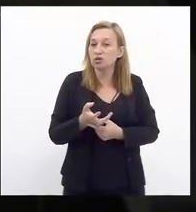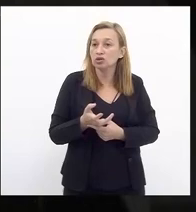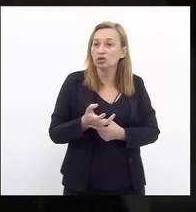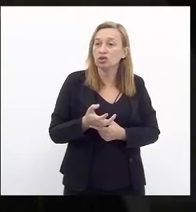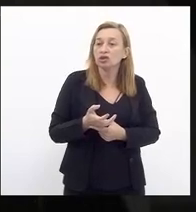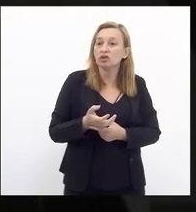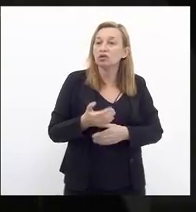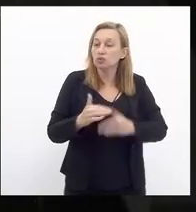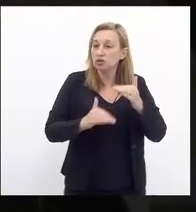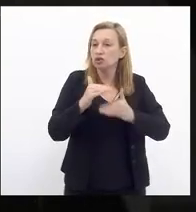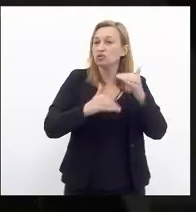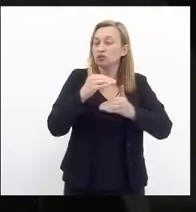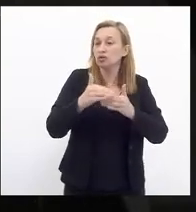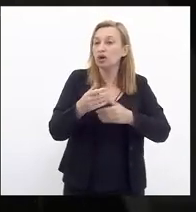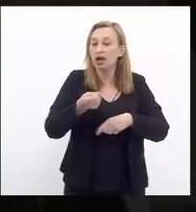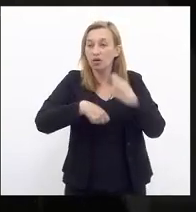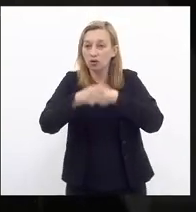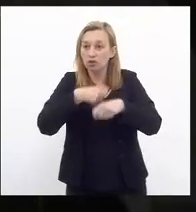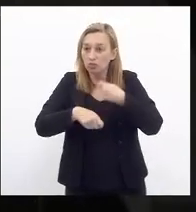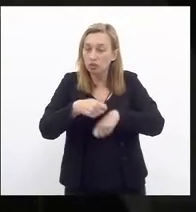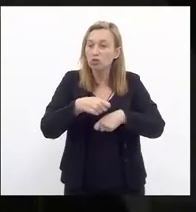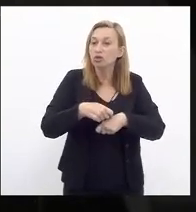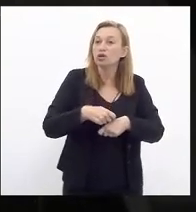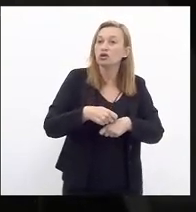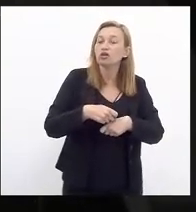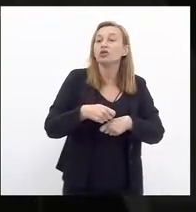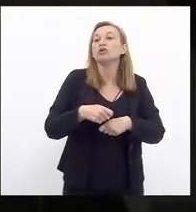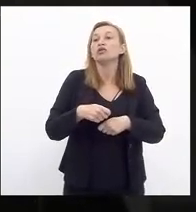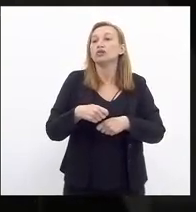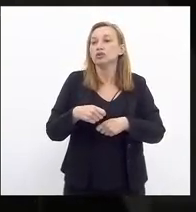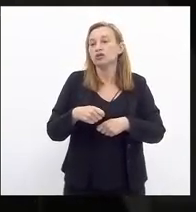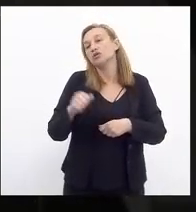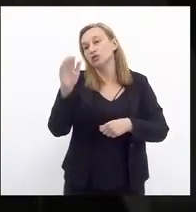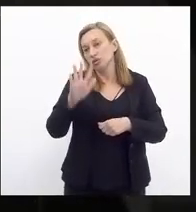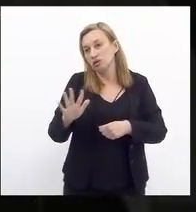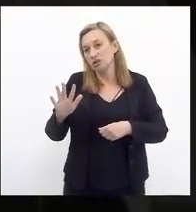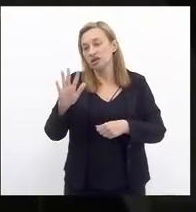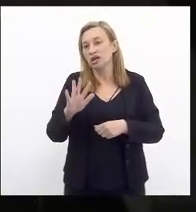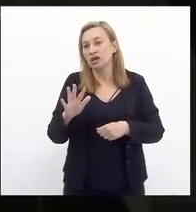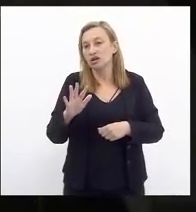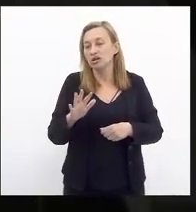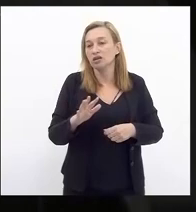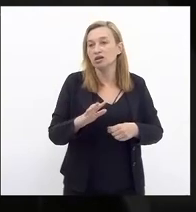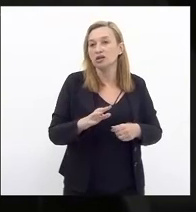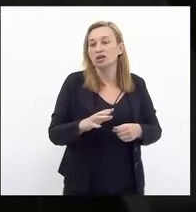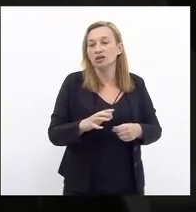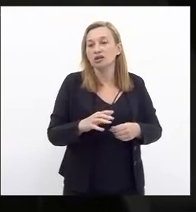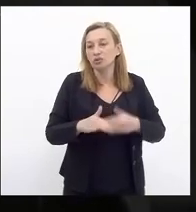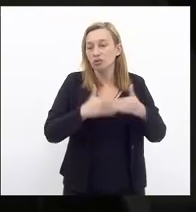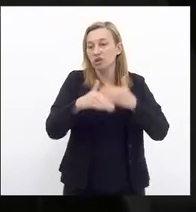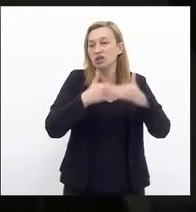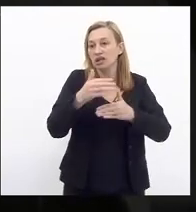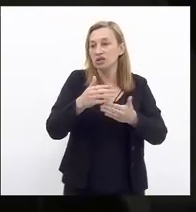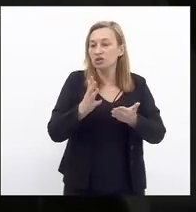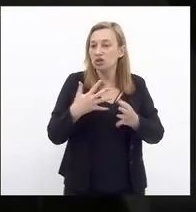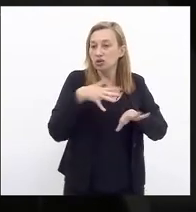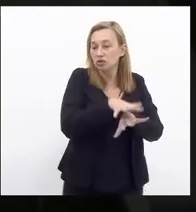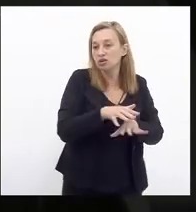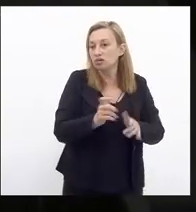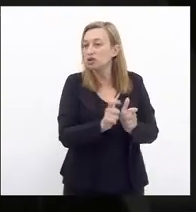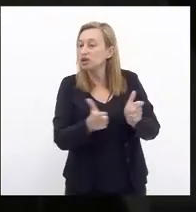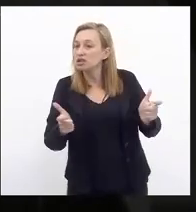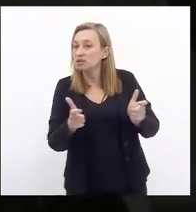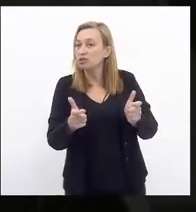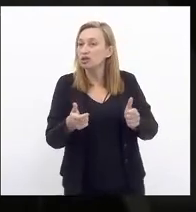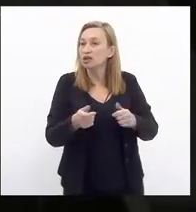uma agenda de desenvolvimento econômico e social que gerem receitas novas para o estado e que é distribuo o processo de inclusão e de